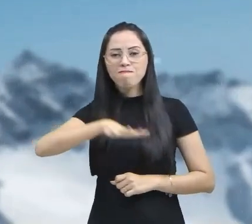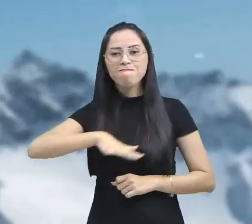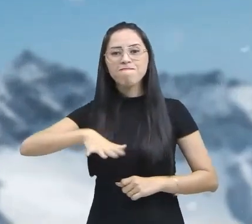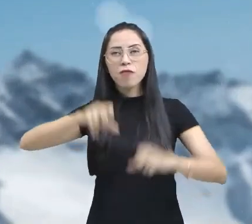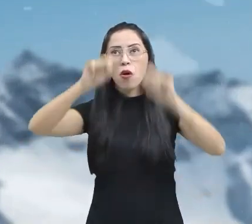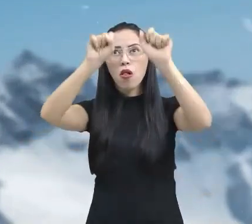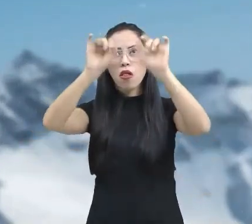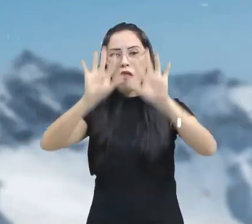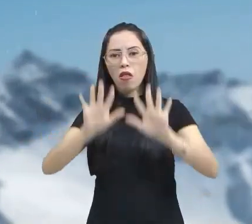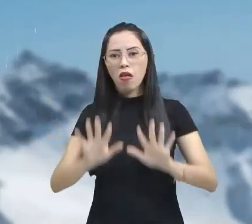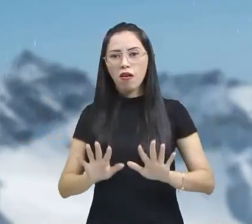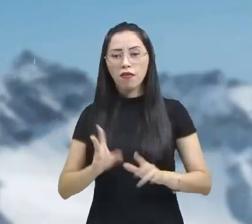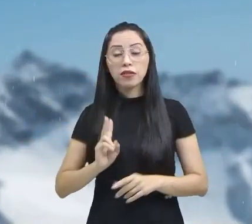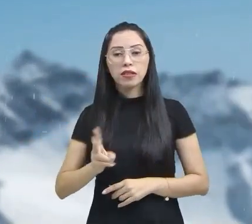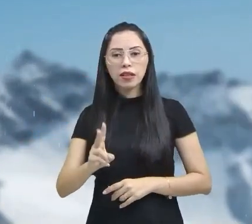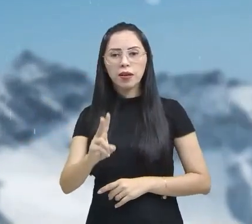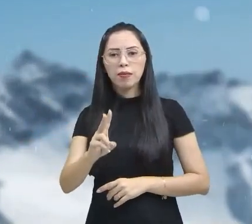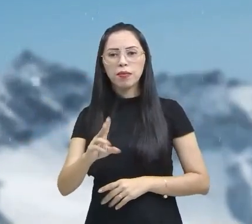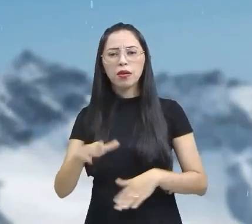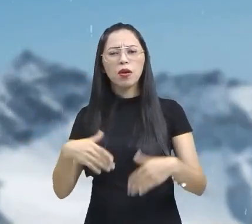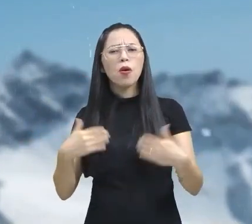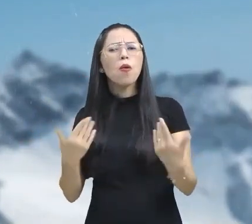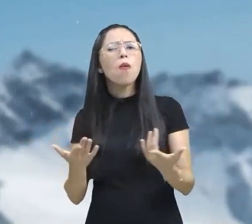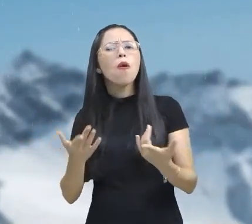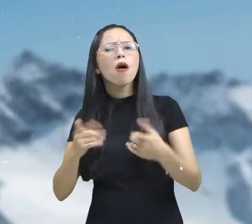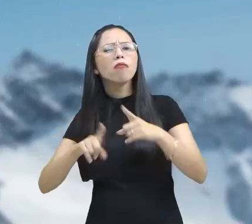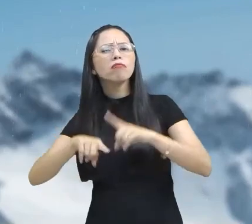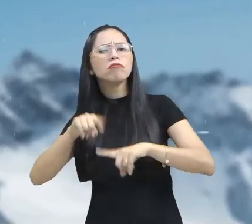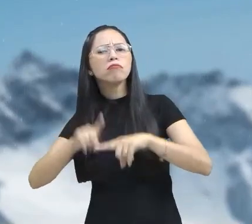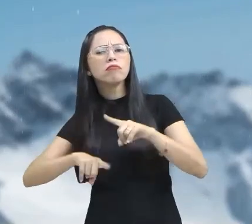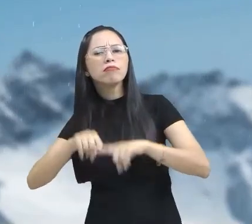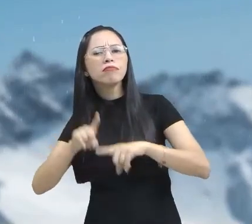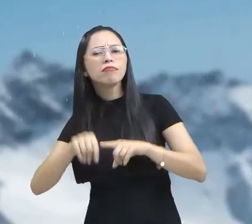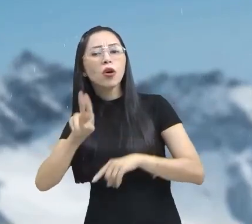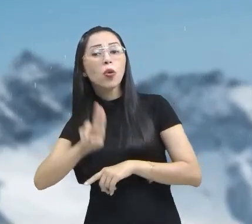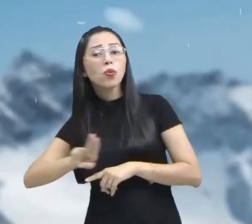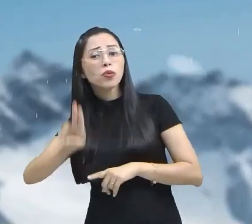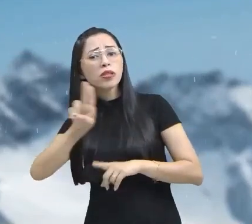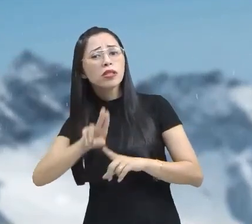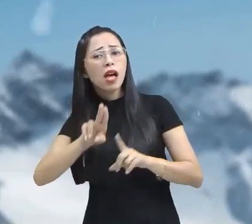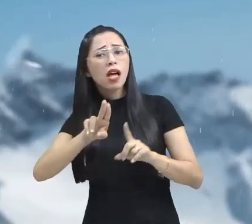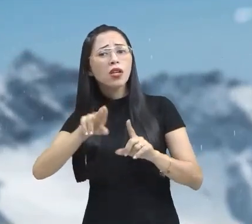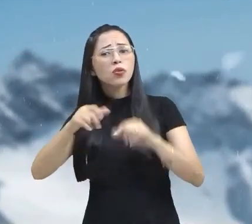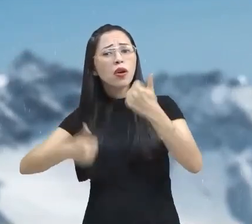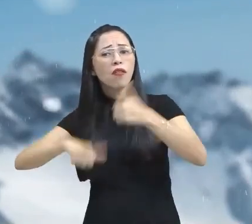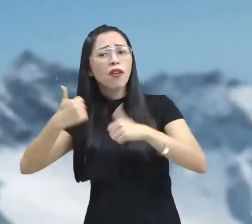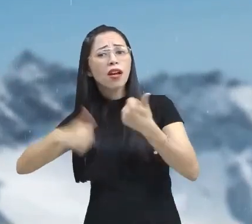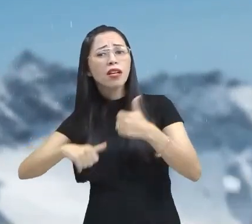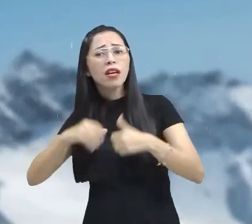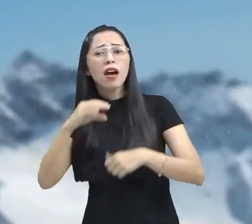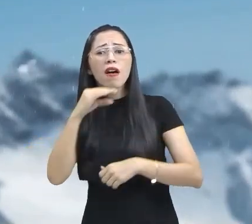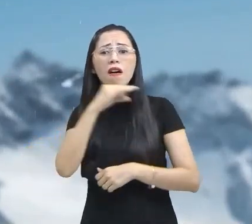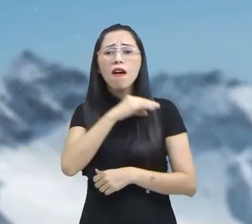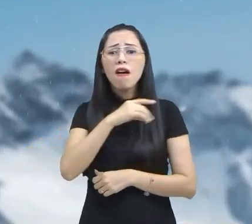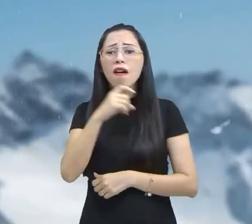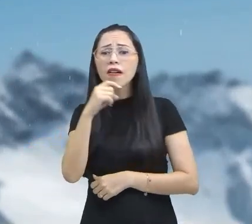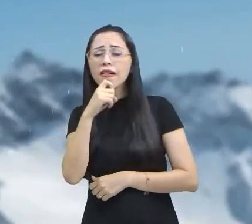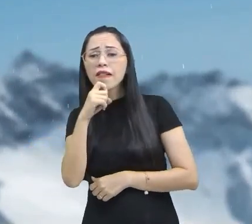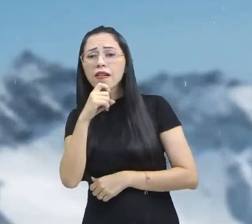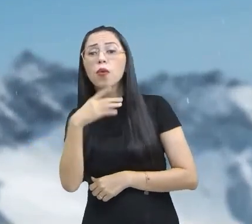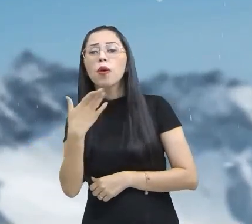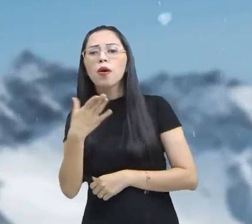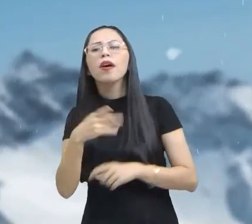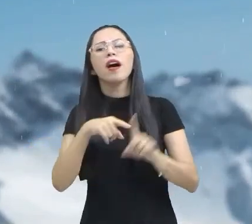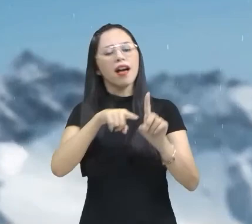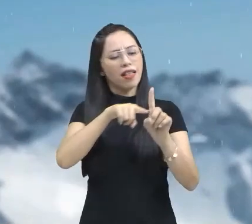E qual é o aparelho que é usado para falar sobre essas temperaturas? O termômetro. O termômetro é usado para medir as